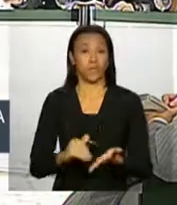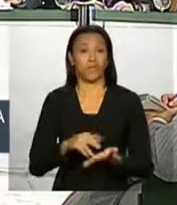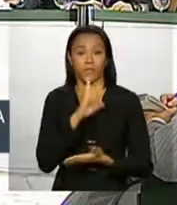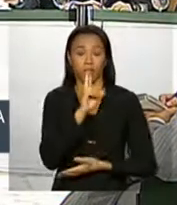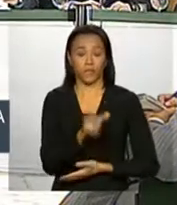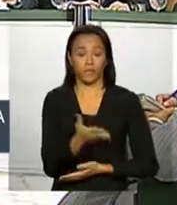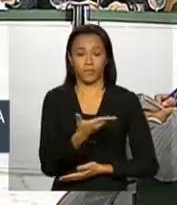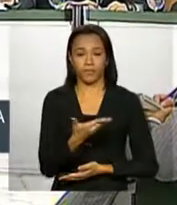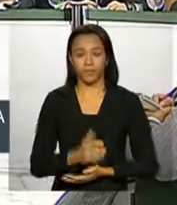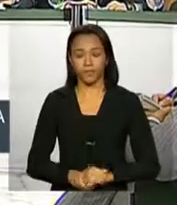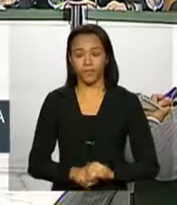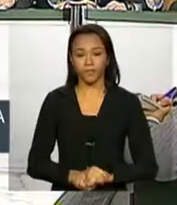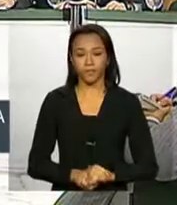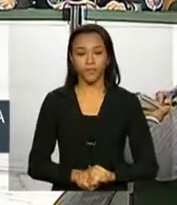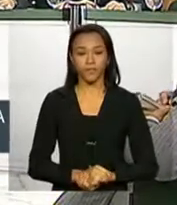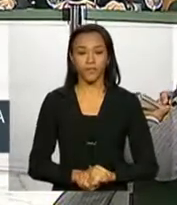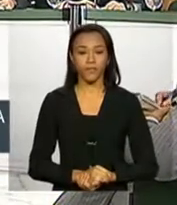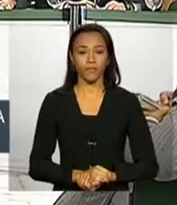senhor.